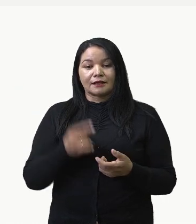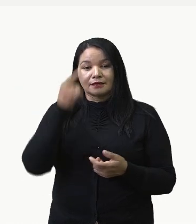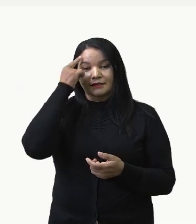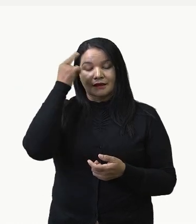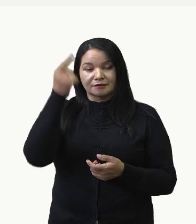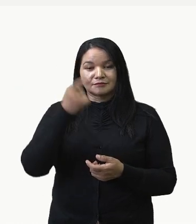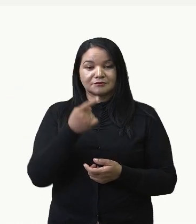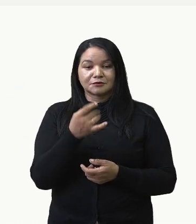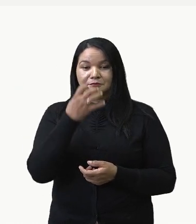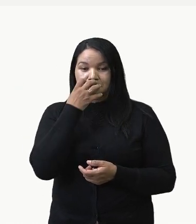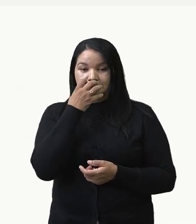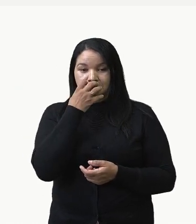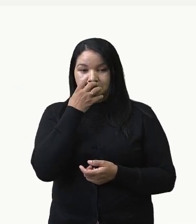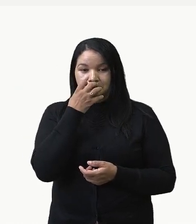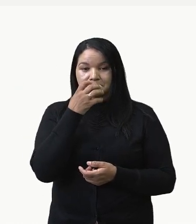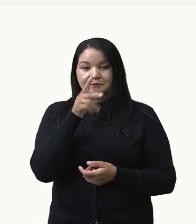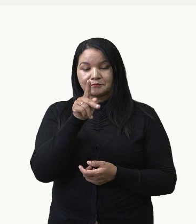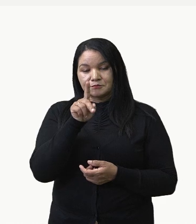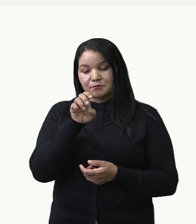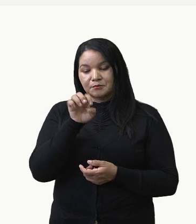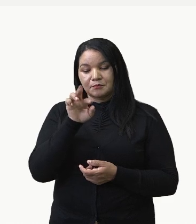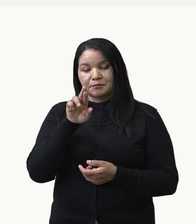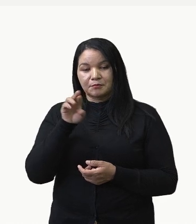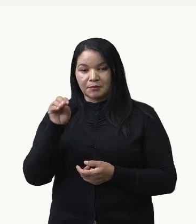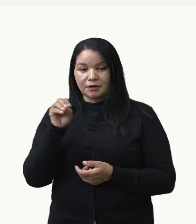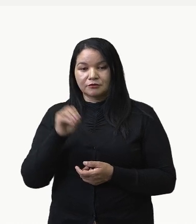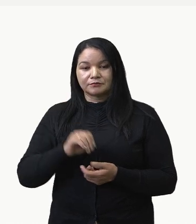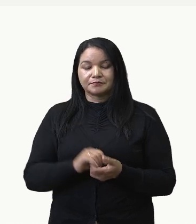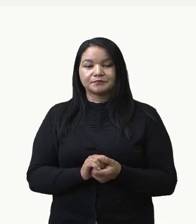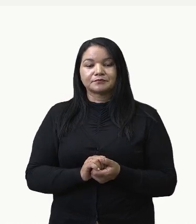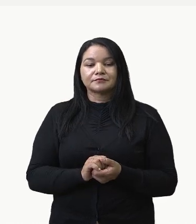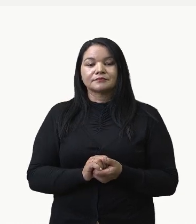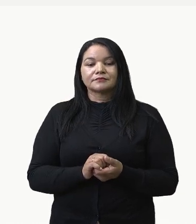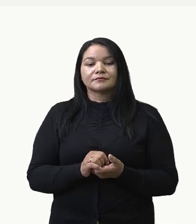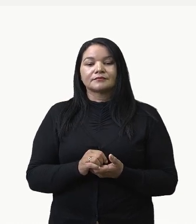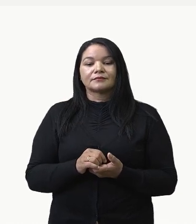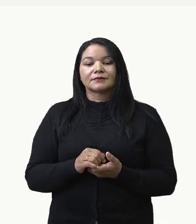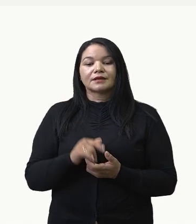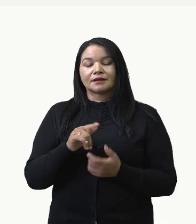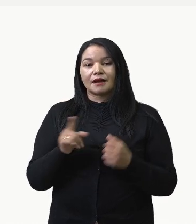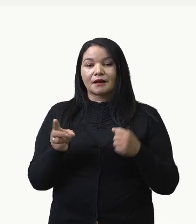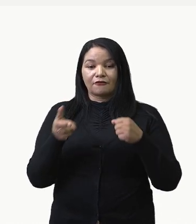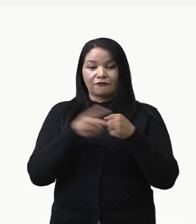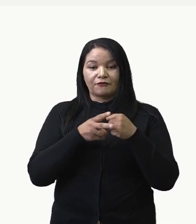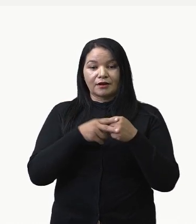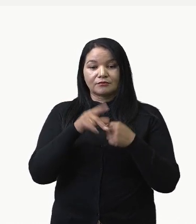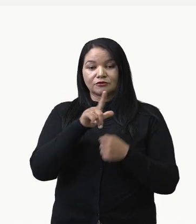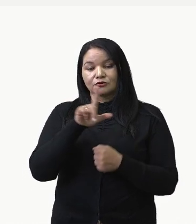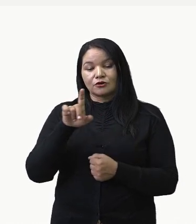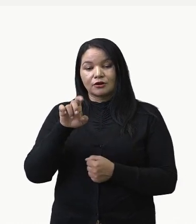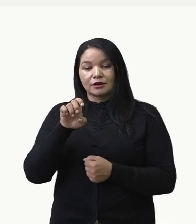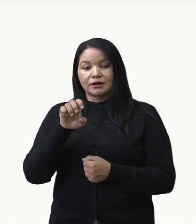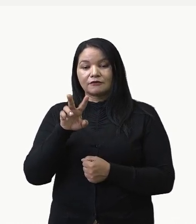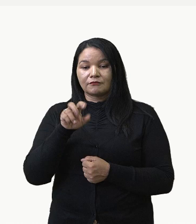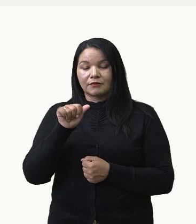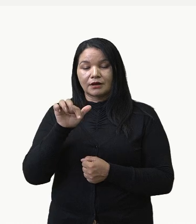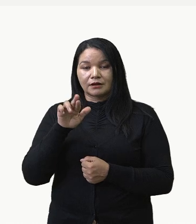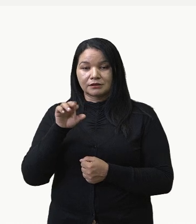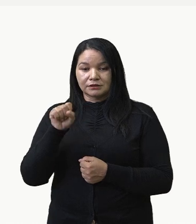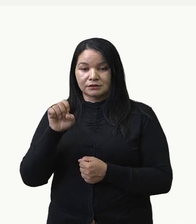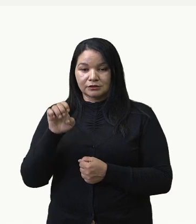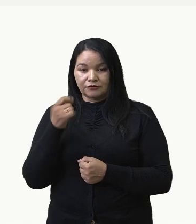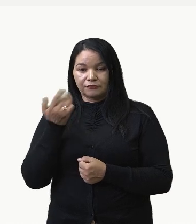perro né cachorro né aí significa o qu Mal olha o exemplo